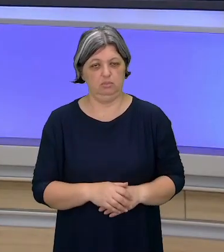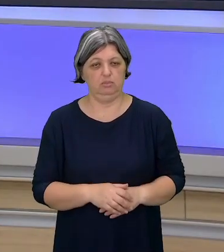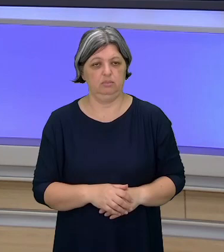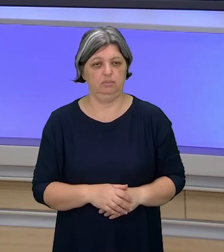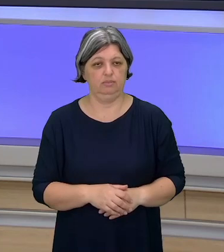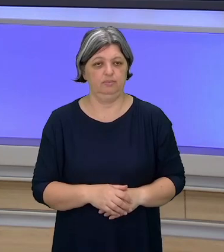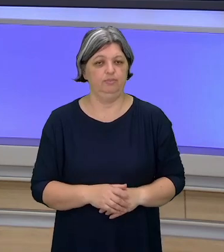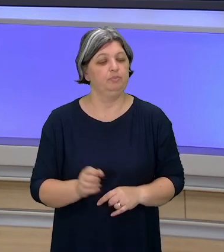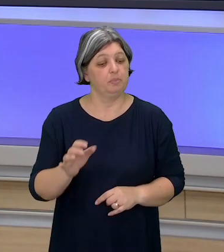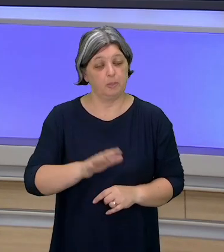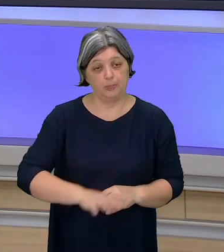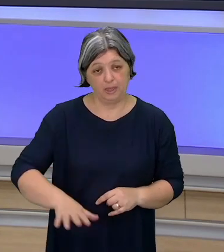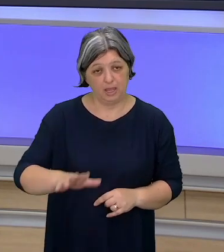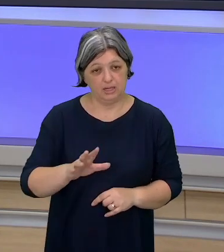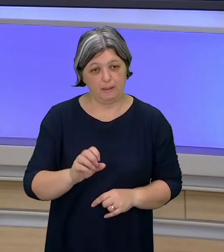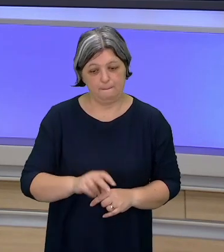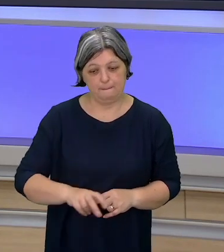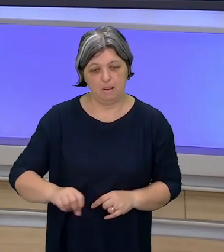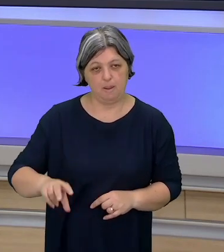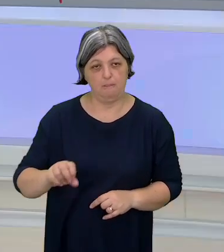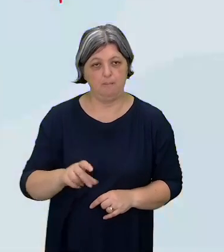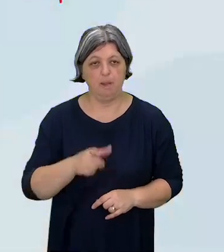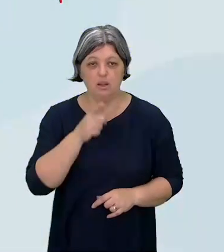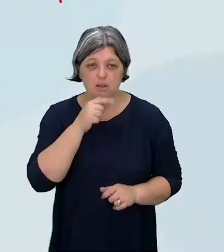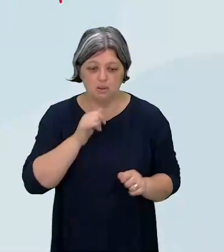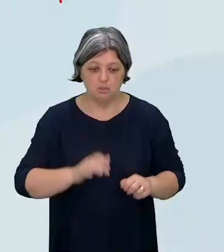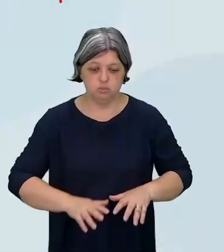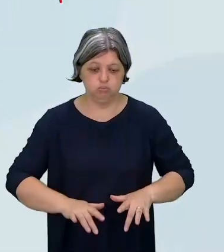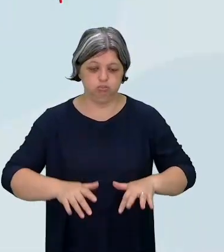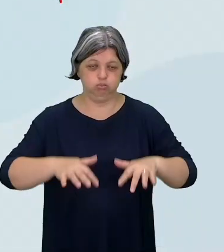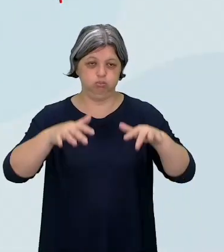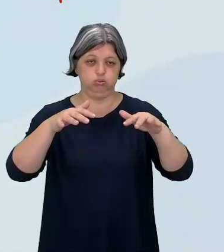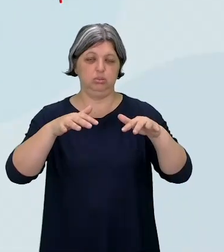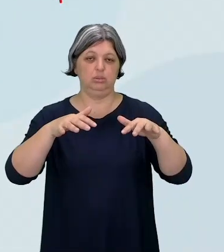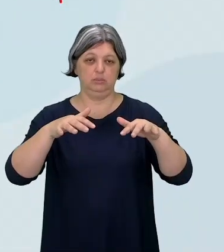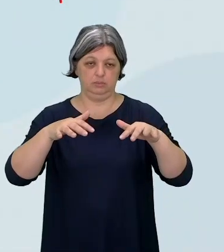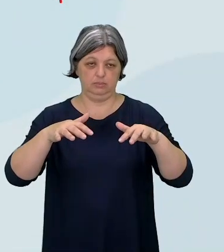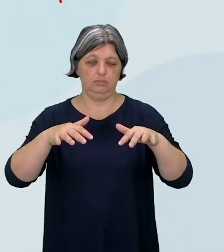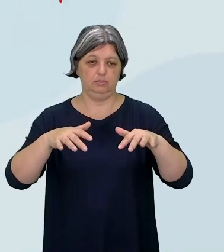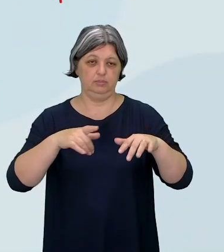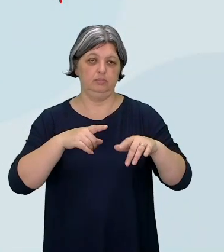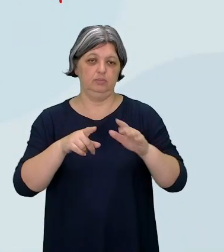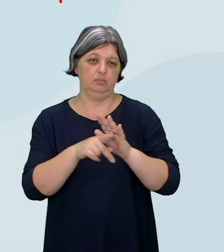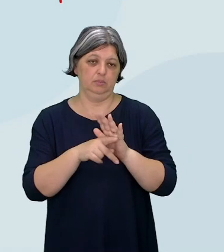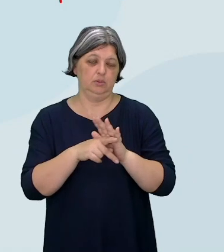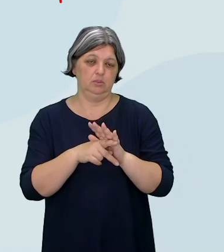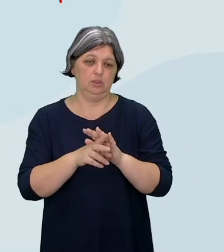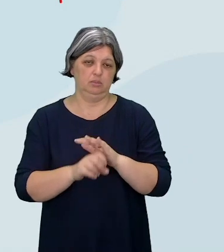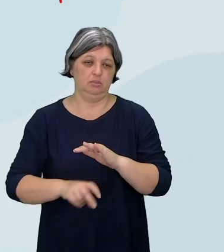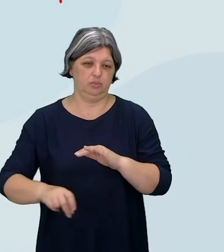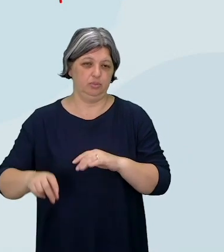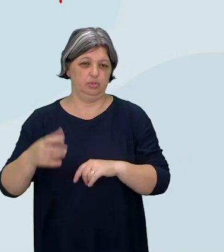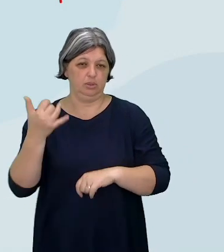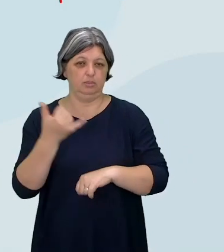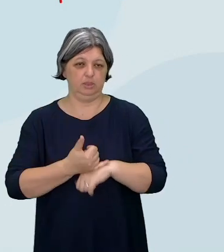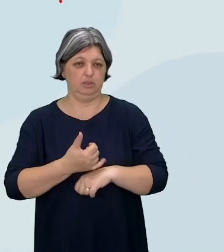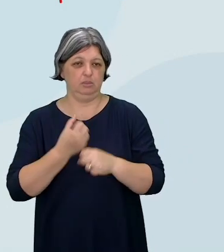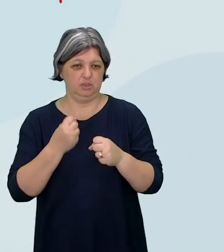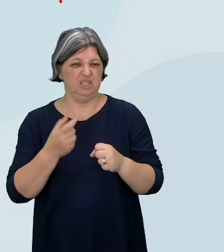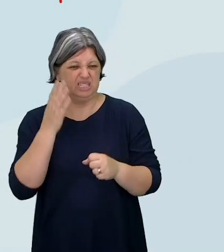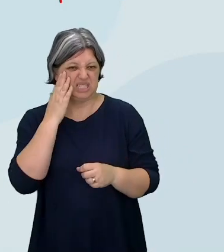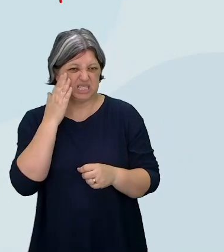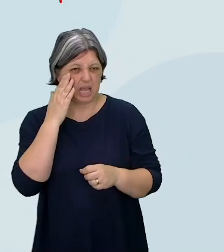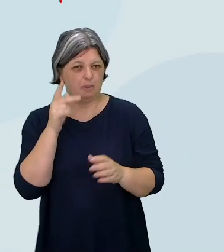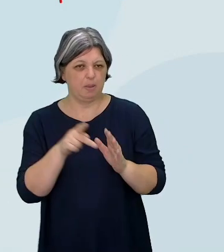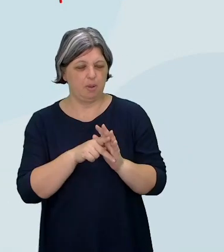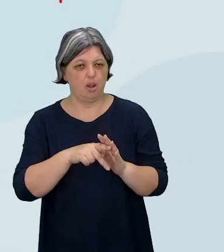as áreas contaminadas, as áreas alagadas da Amazônia estão com aumento de nível de mercúrio, né? Vocês sabem que a Amazônia alaga.